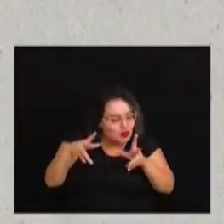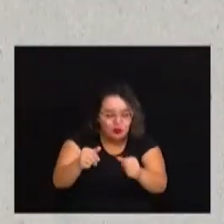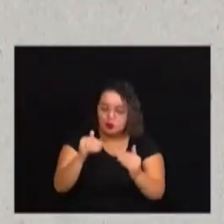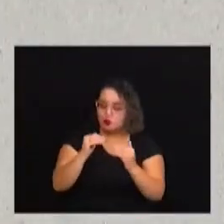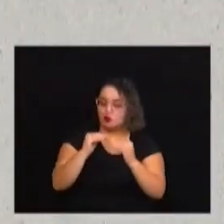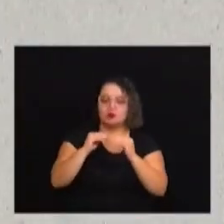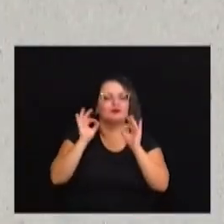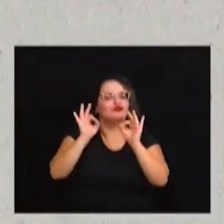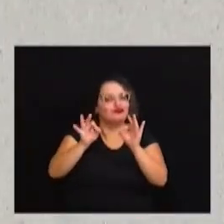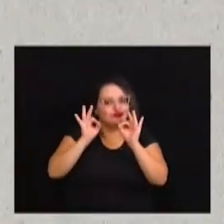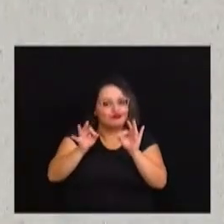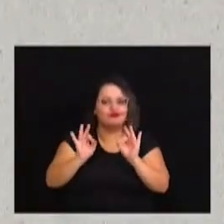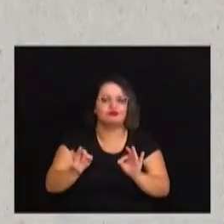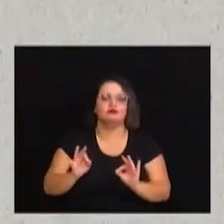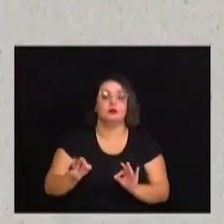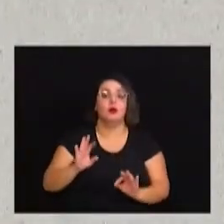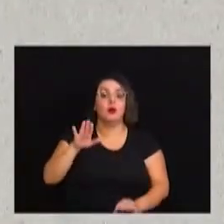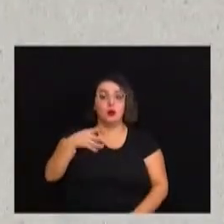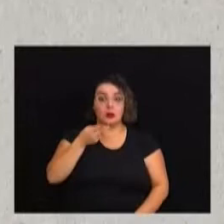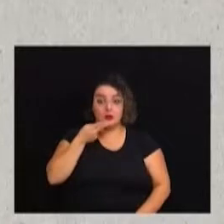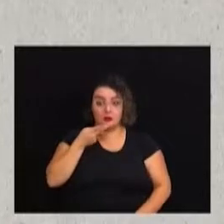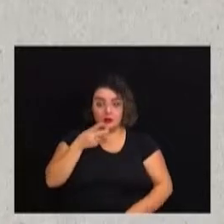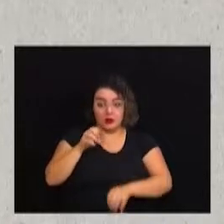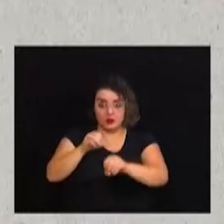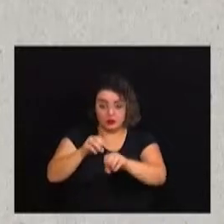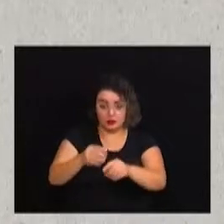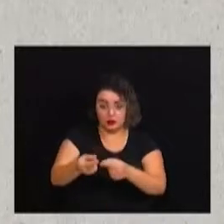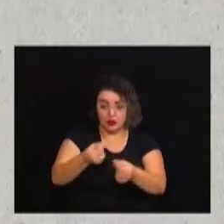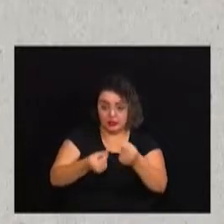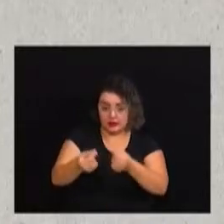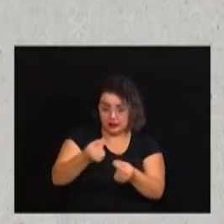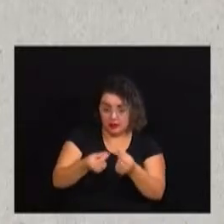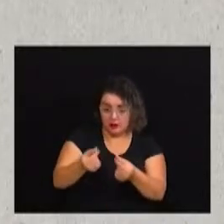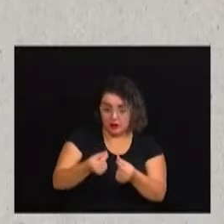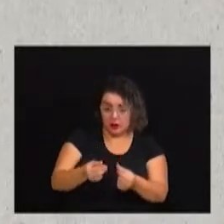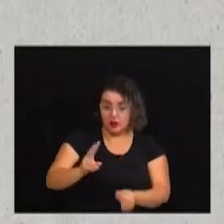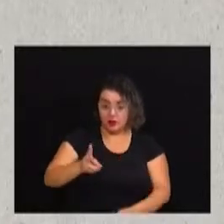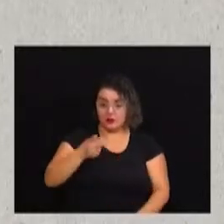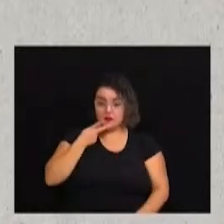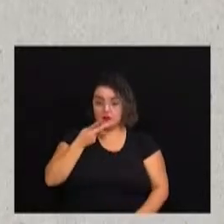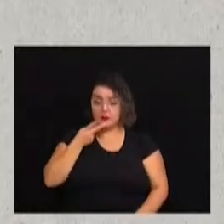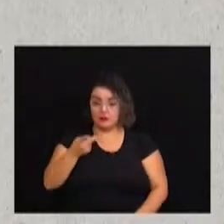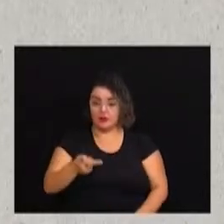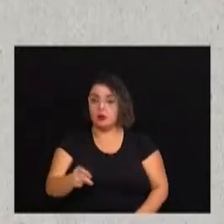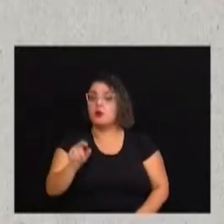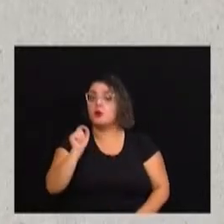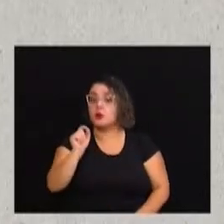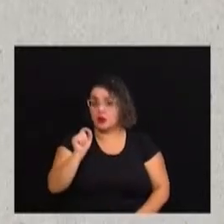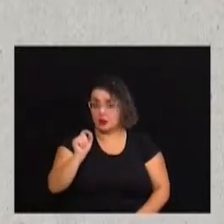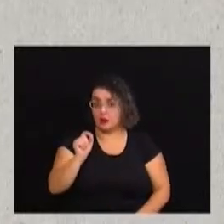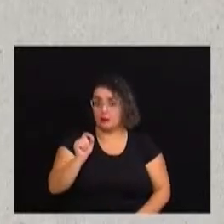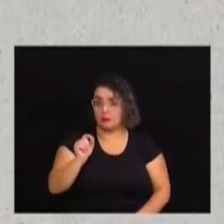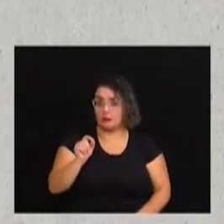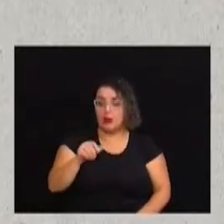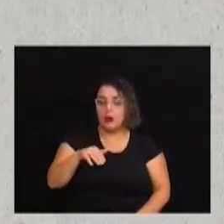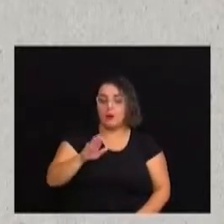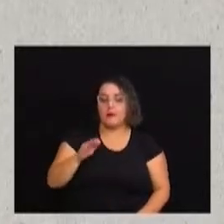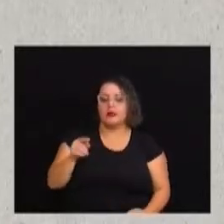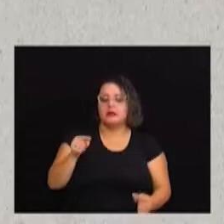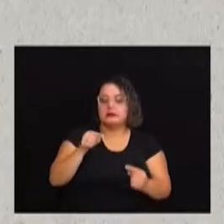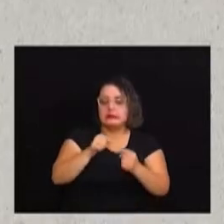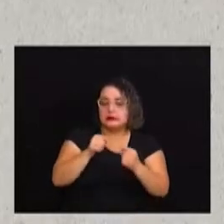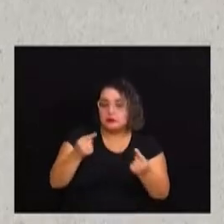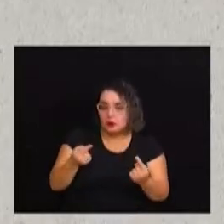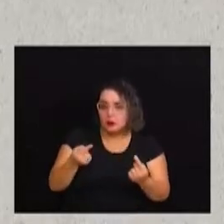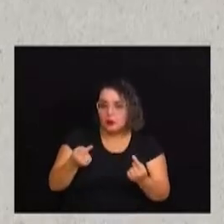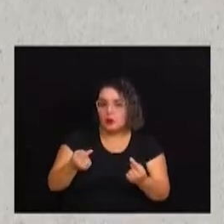tem tudo a ver. É, quando a gente fala de educação financeira, eu sempre digo que ela está muito mais ligada